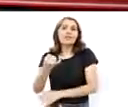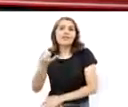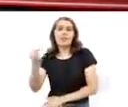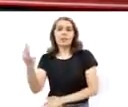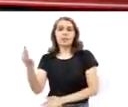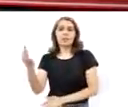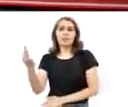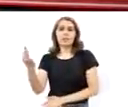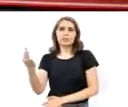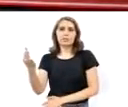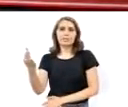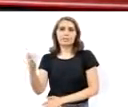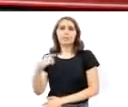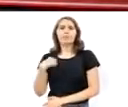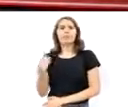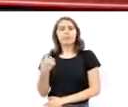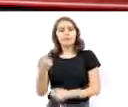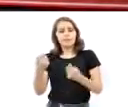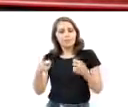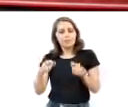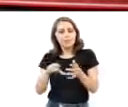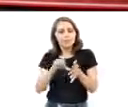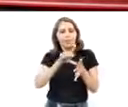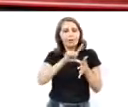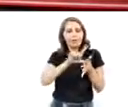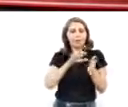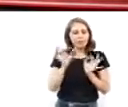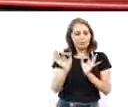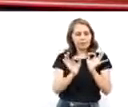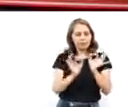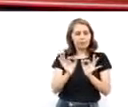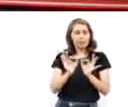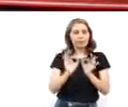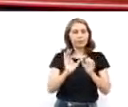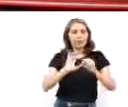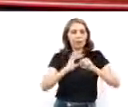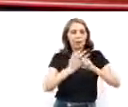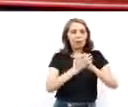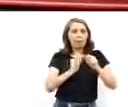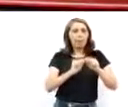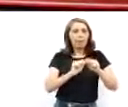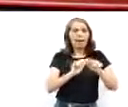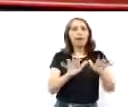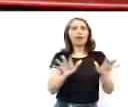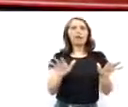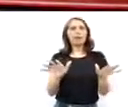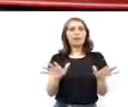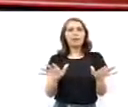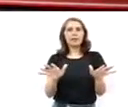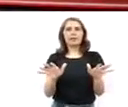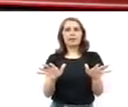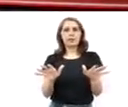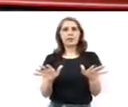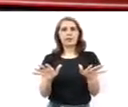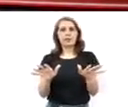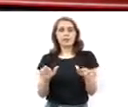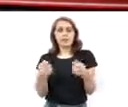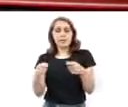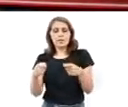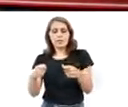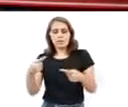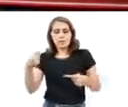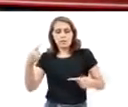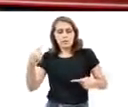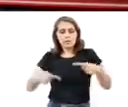nós precisávamos ter nos preparado para essa pandemia, mas ninguém sabia. Então, o governo federal, mais uma vez, entra e deveria ter entrado